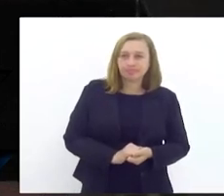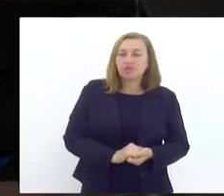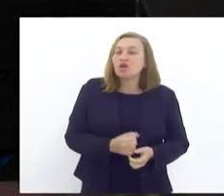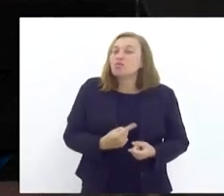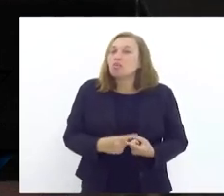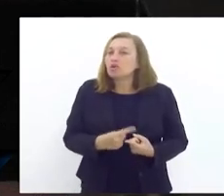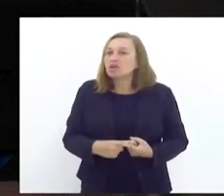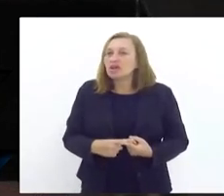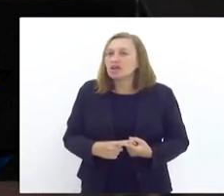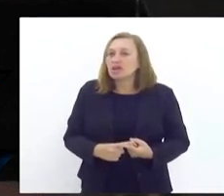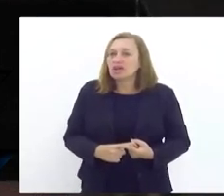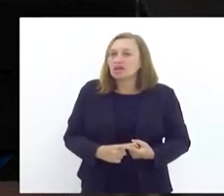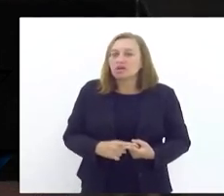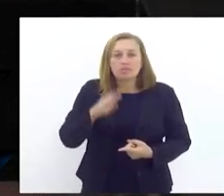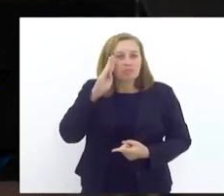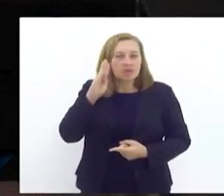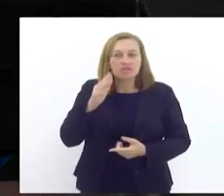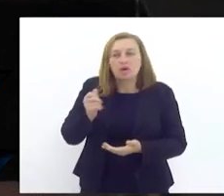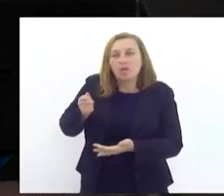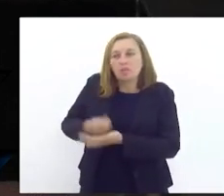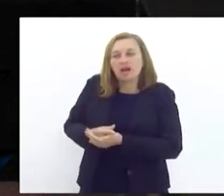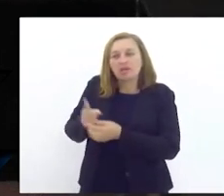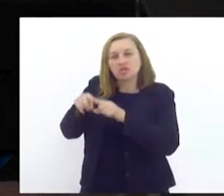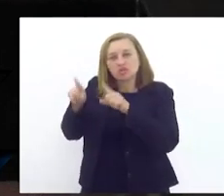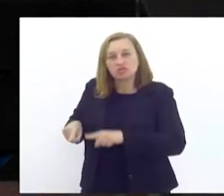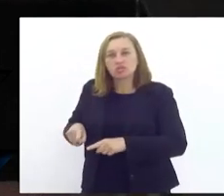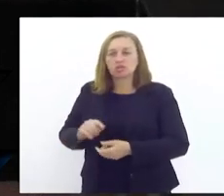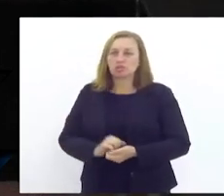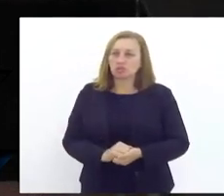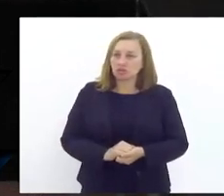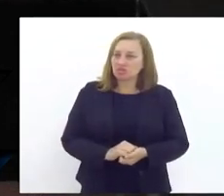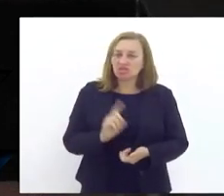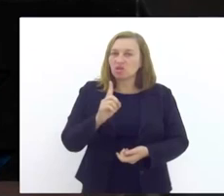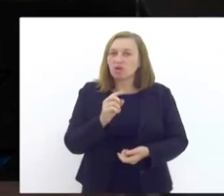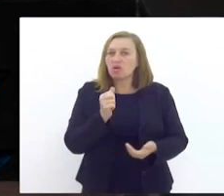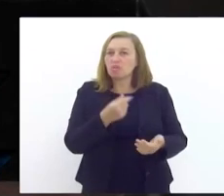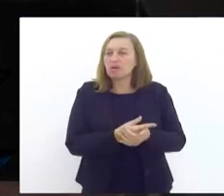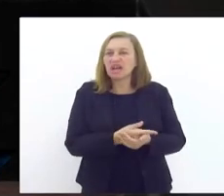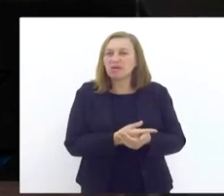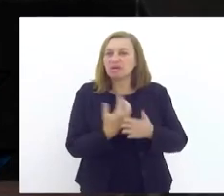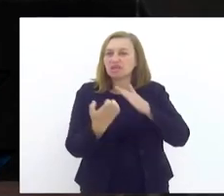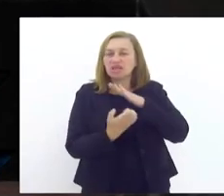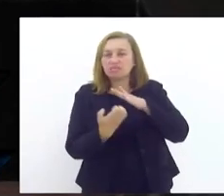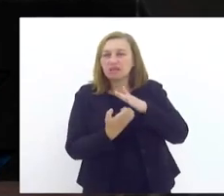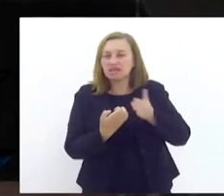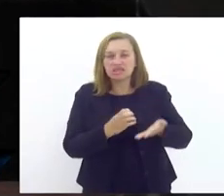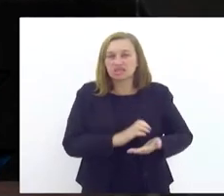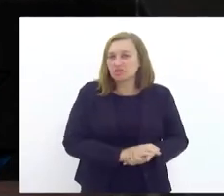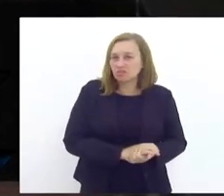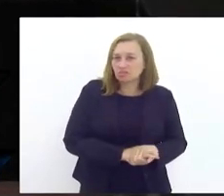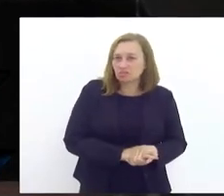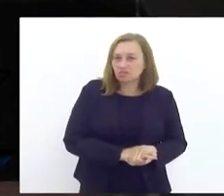porque prioridade é o pagamento do Servidor não é o pagamento do fornecedor